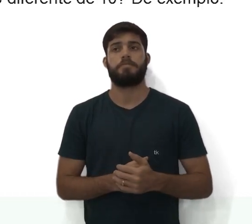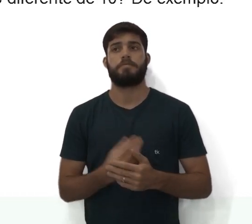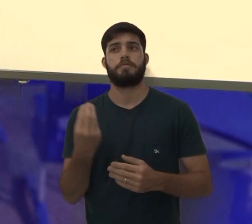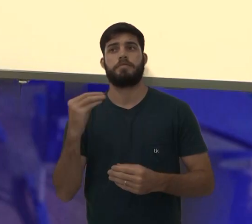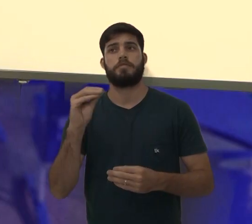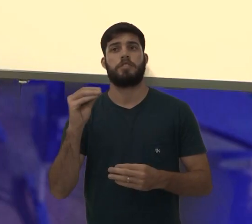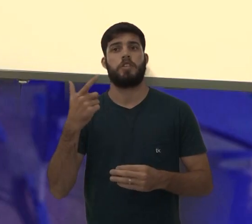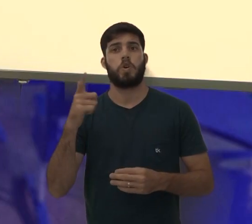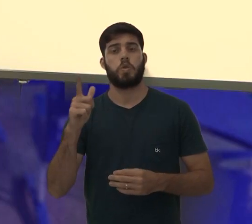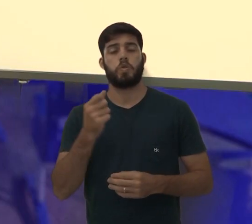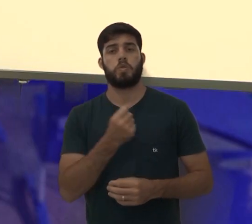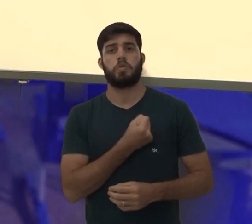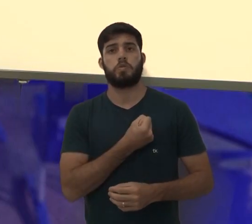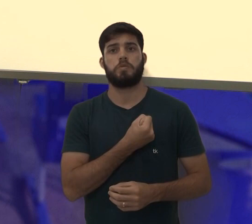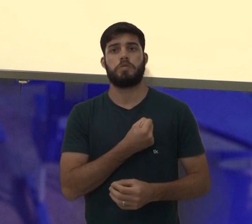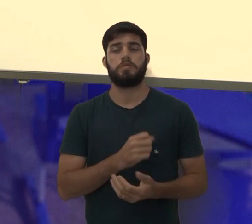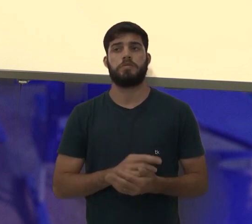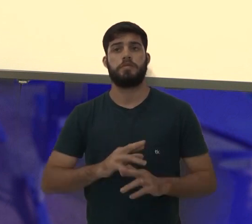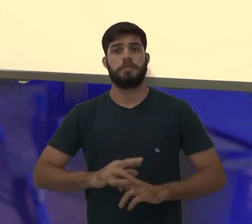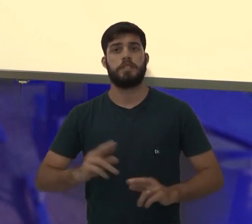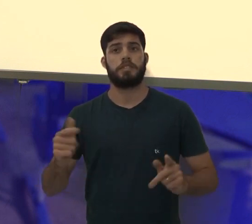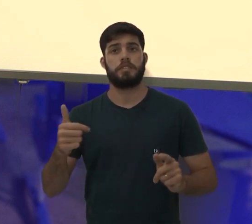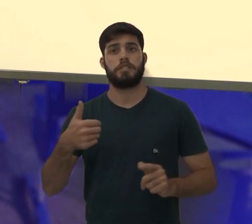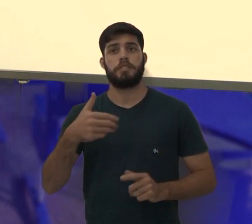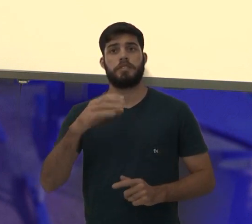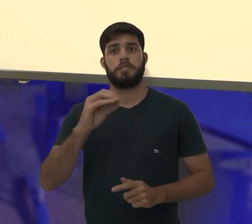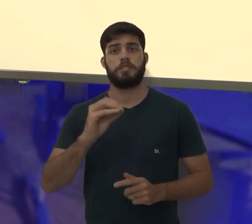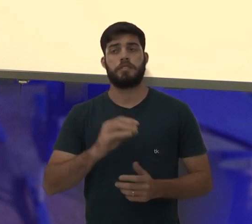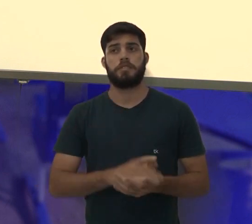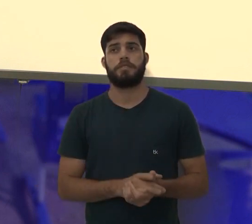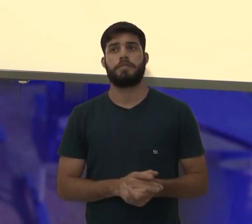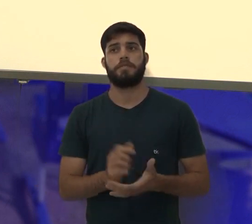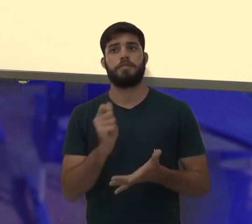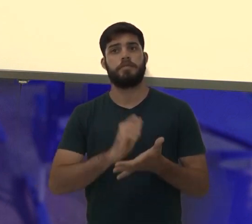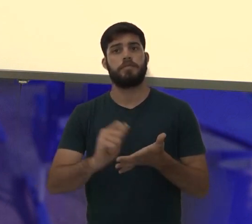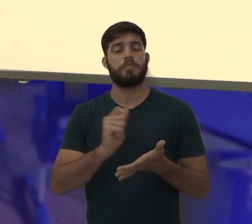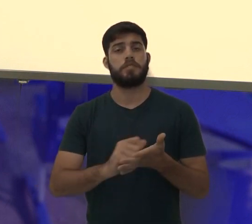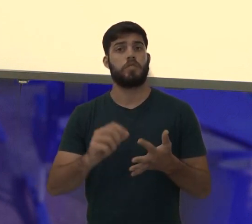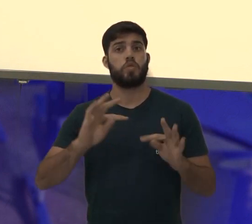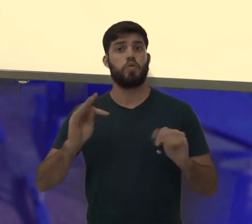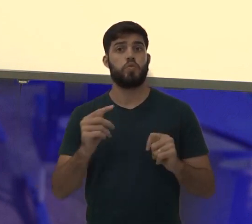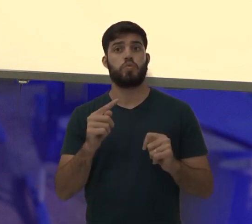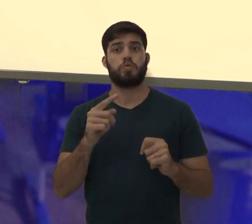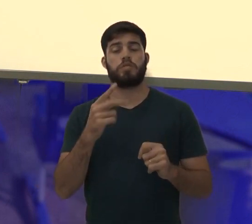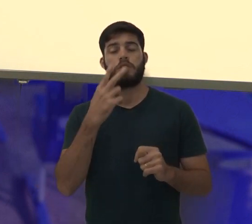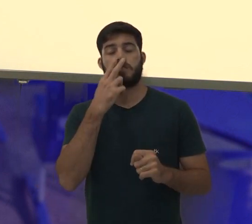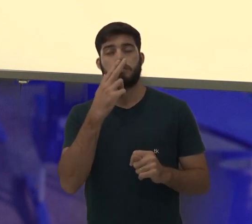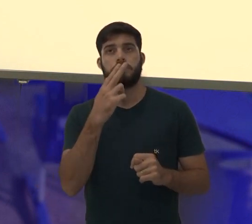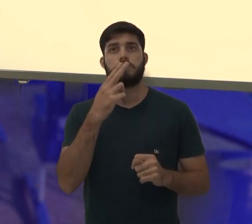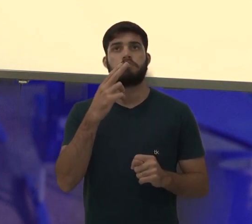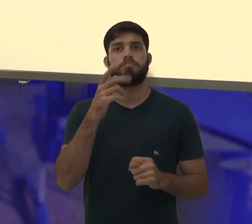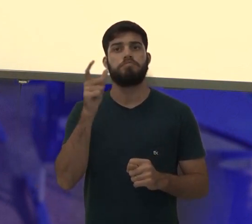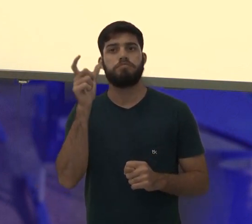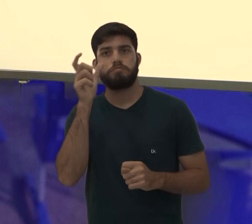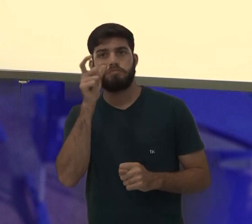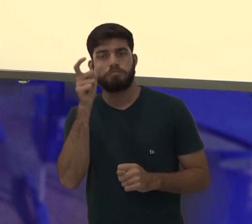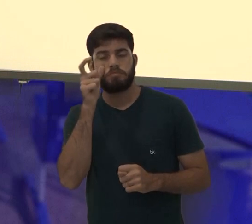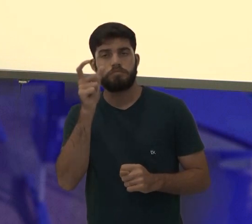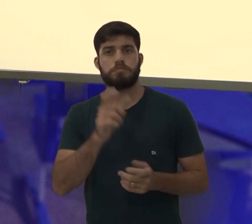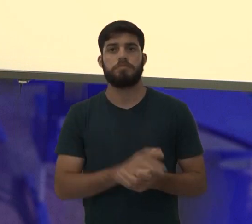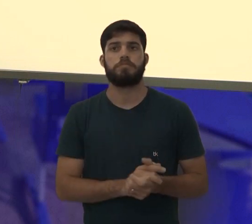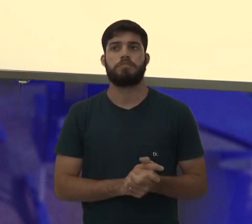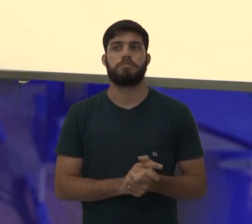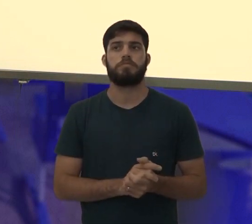colocar outro número diferente de 10 e anotar tudo o que vocês acharem de interessante aqui no 4. O